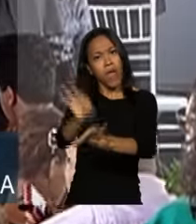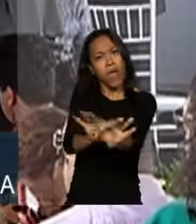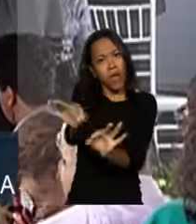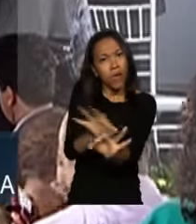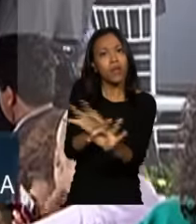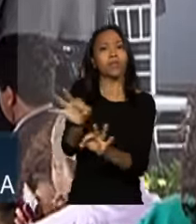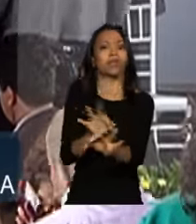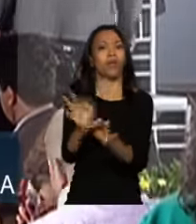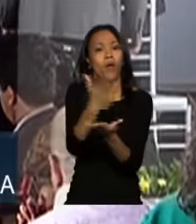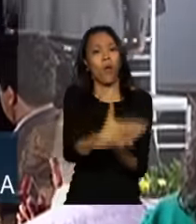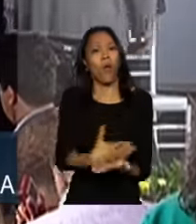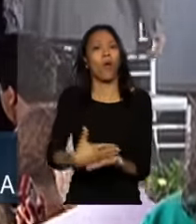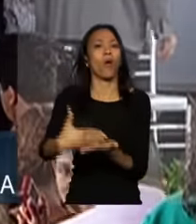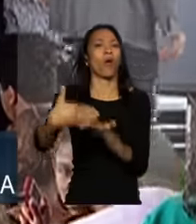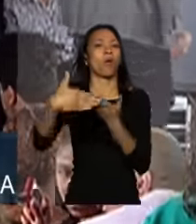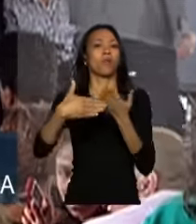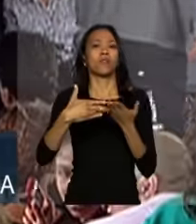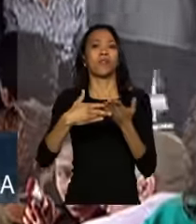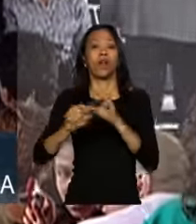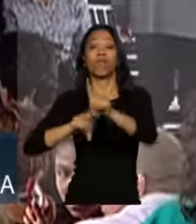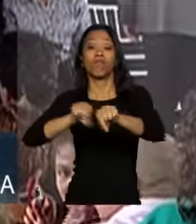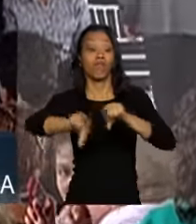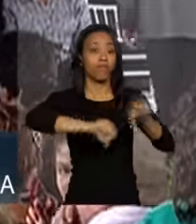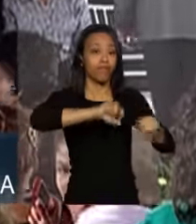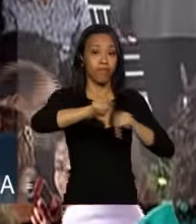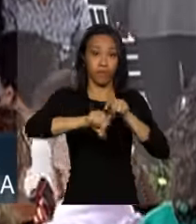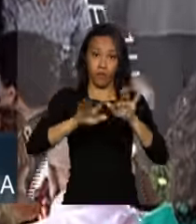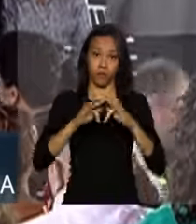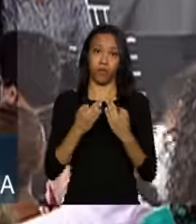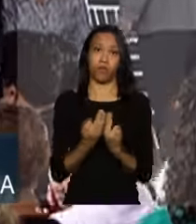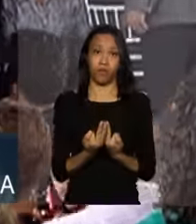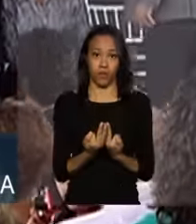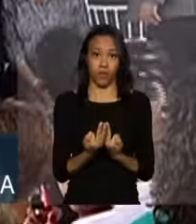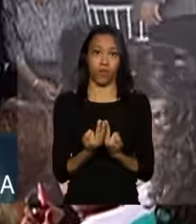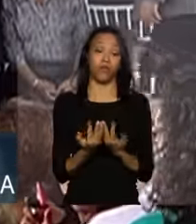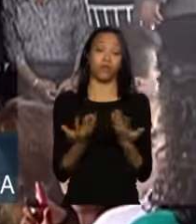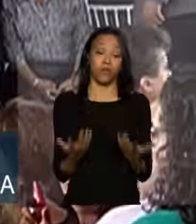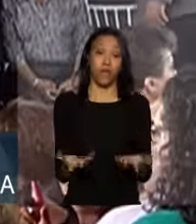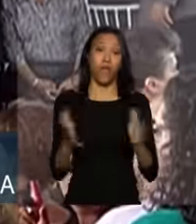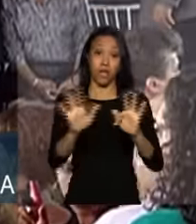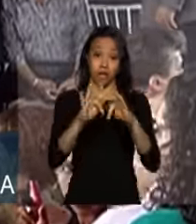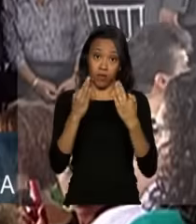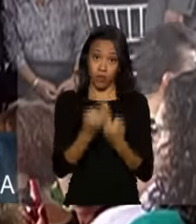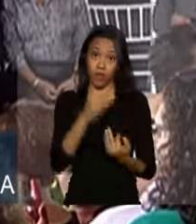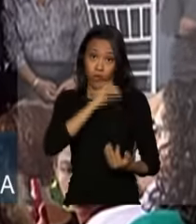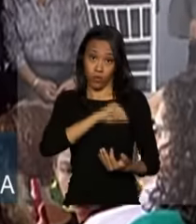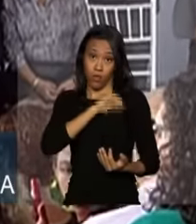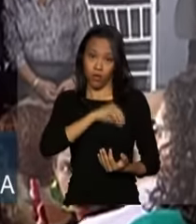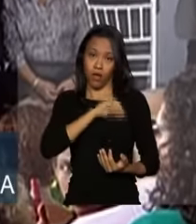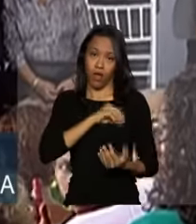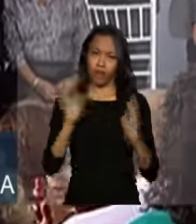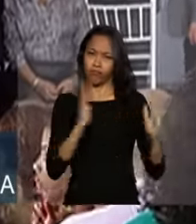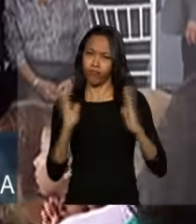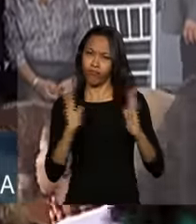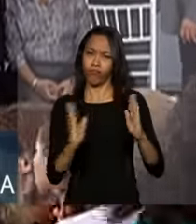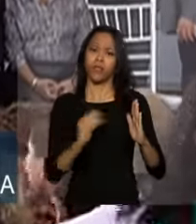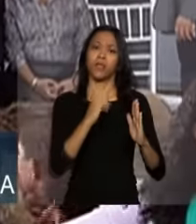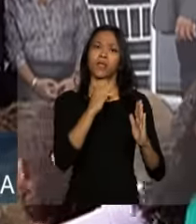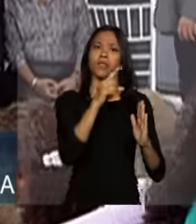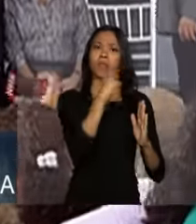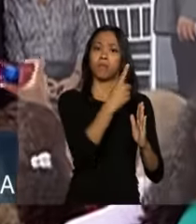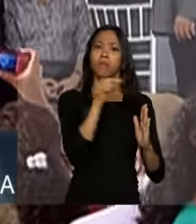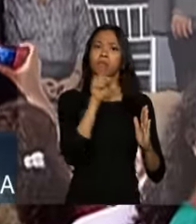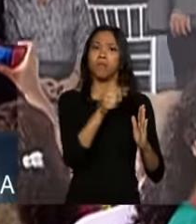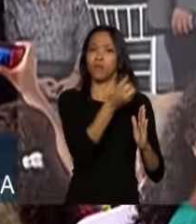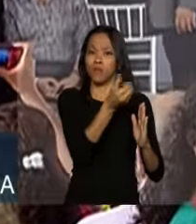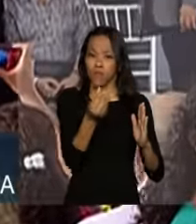para iniciar o processo de seleção. Para as famílias com renda mensal entre R$